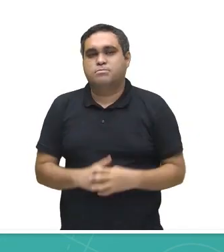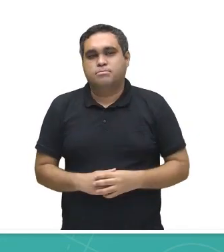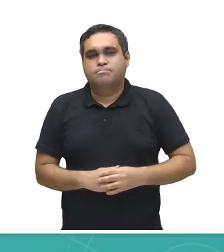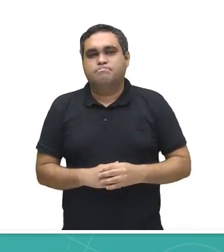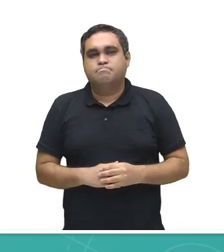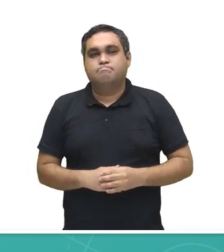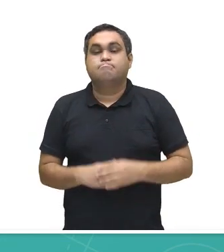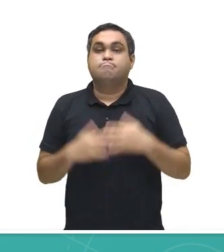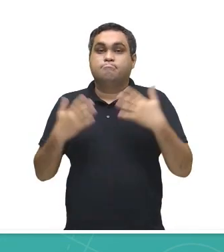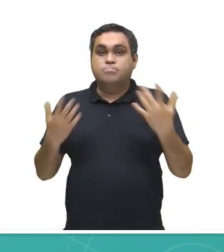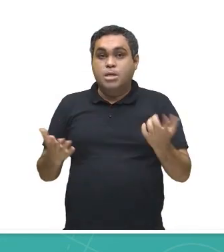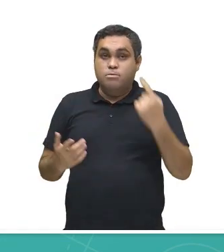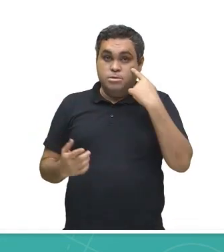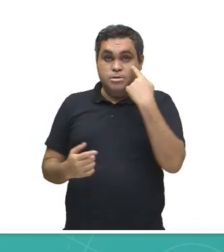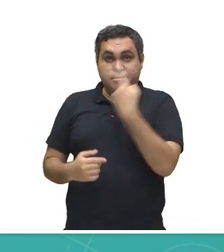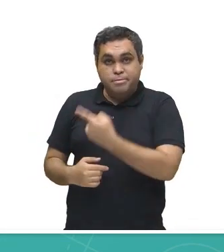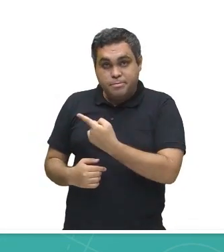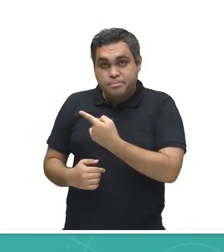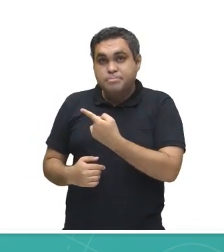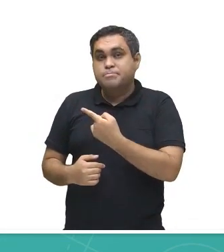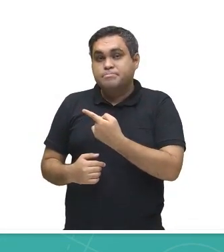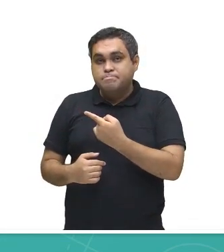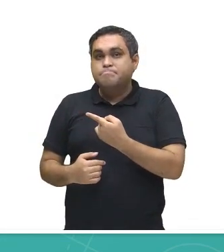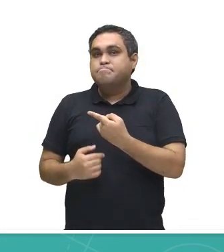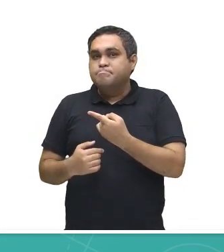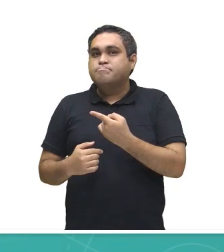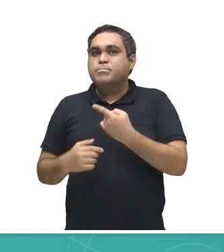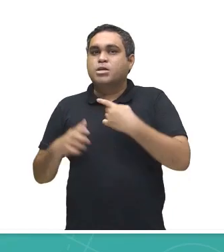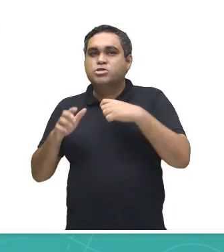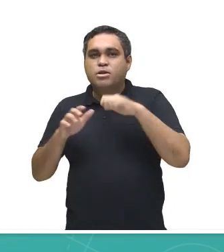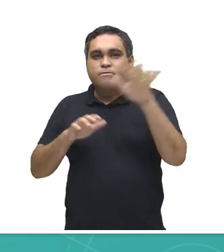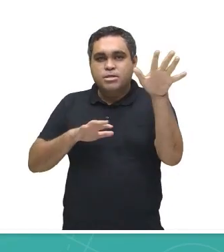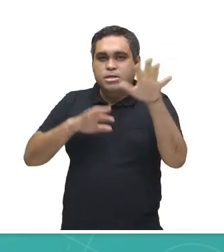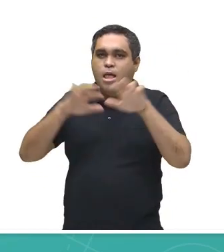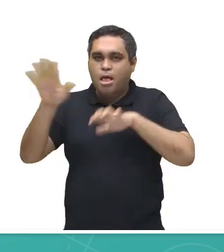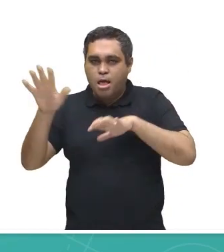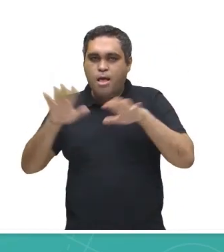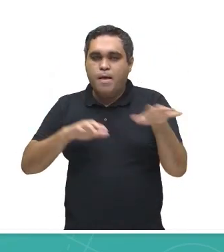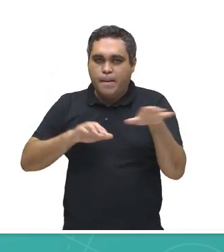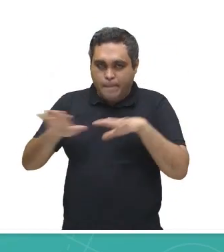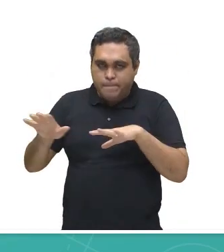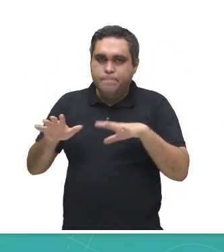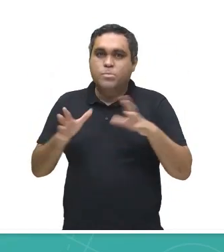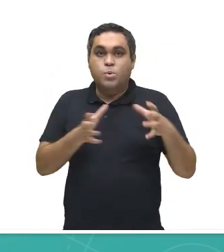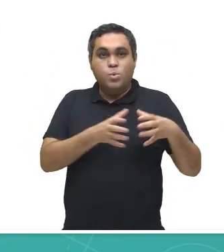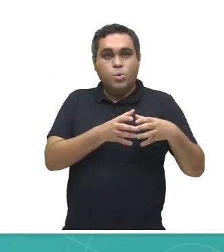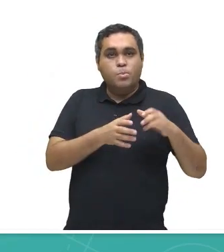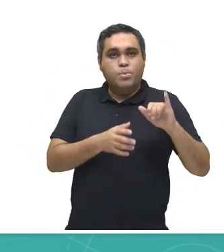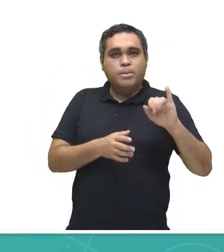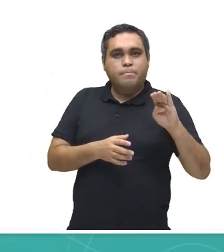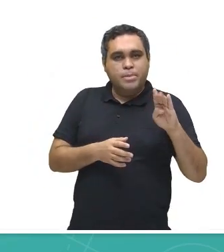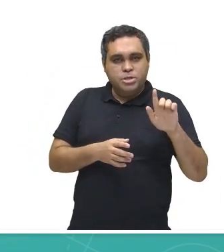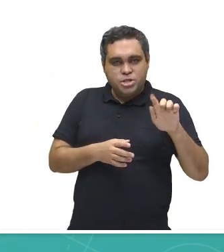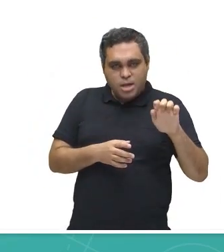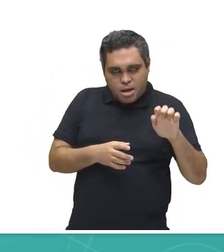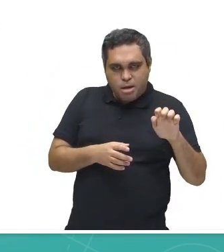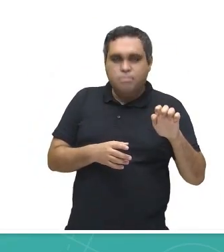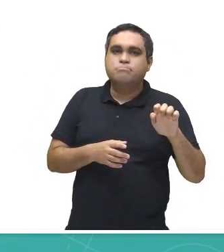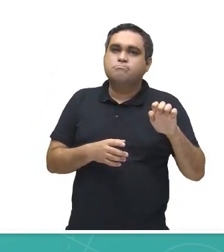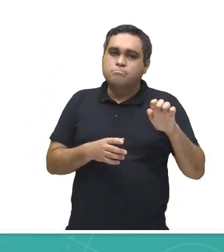Então, gente, aí vocês puderam observar essas divisões que são feitas aí, foram feitas pelo IBGE. Pode ocorrer